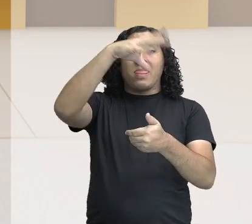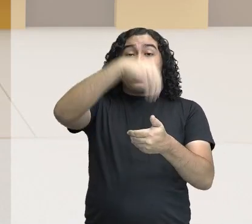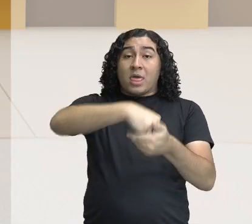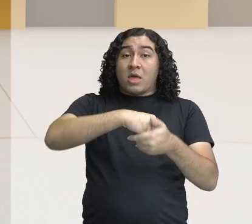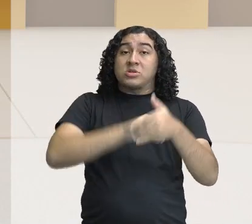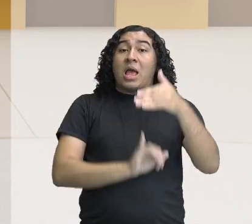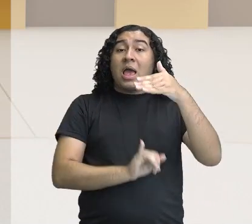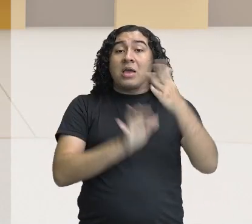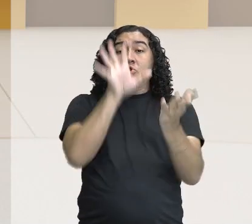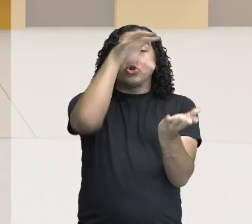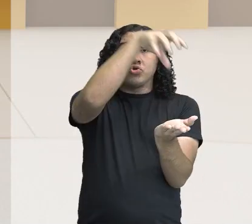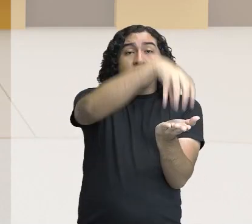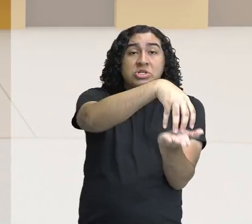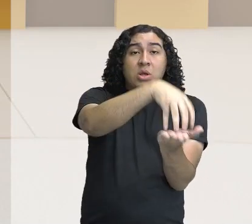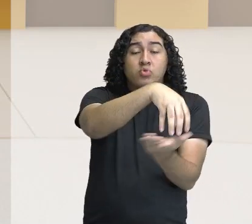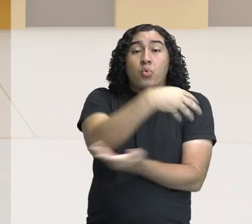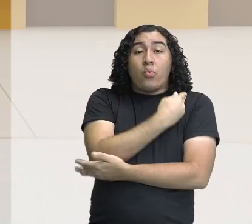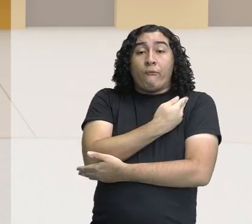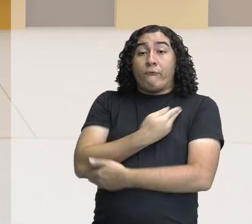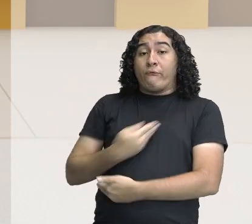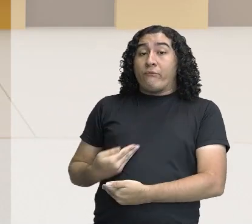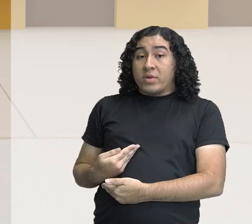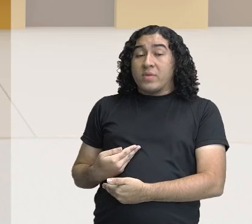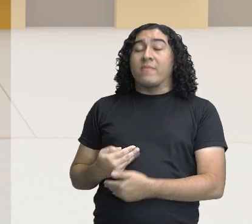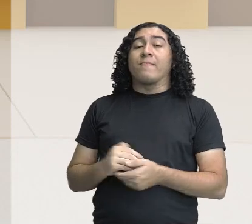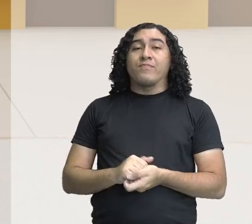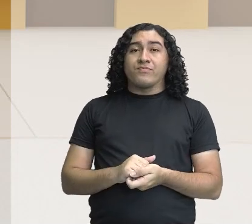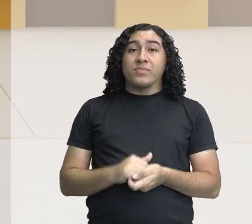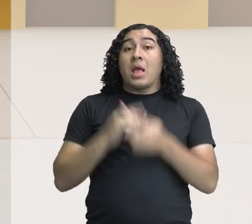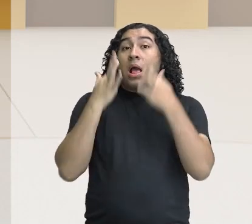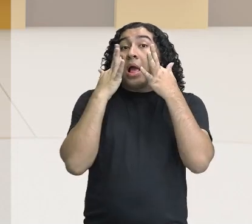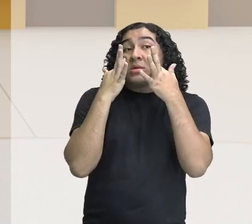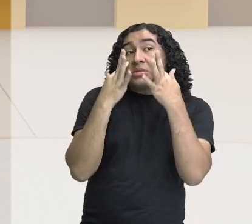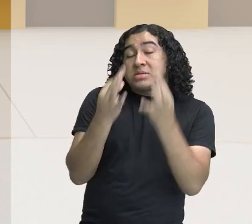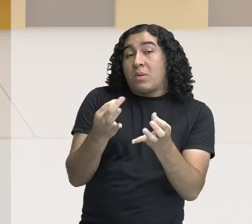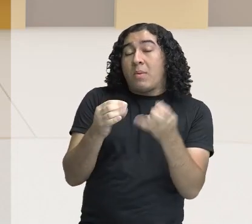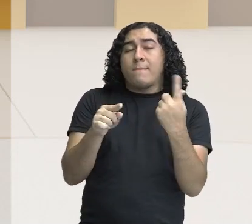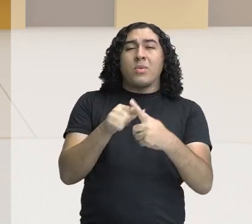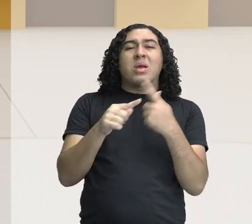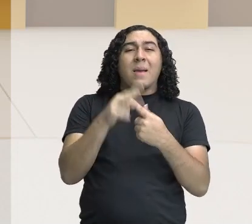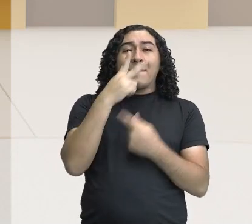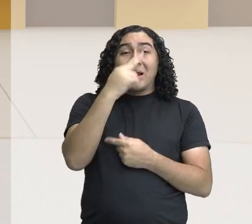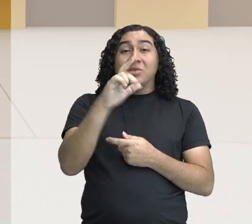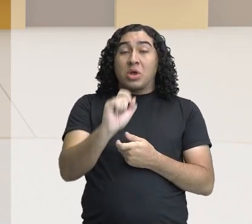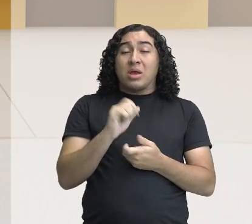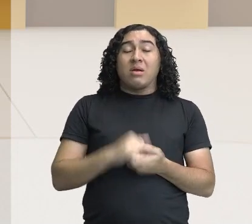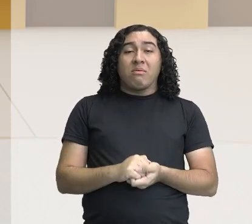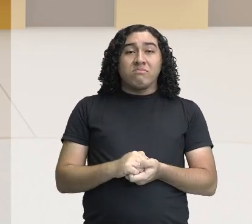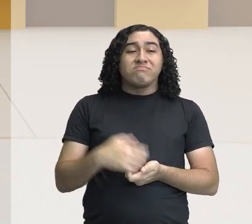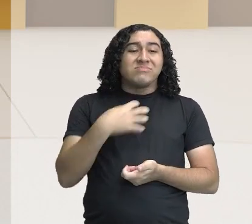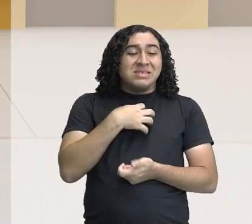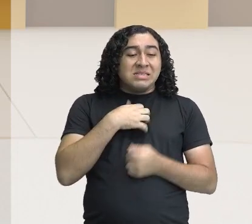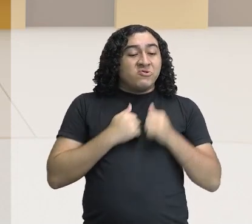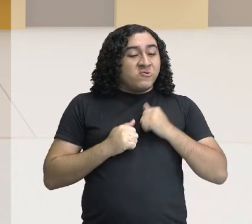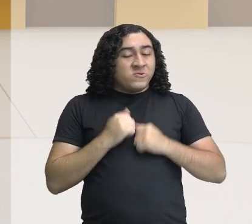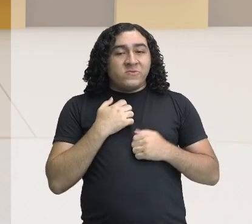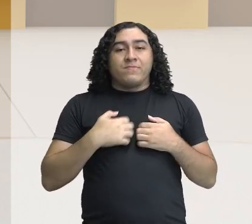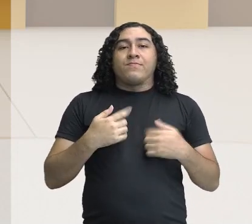das instituições governamentais, né? Eu friso isso porque isso chega a ser revoltante, né? Ele